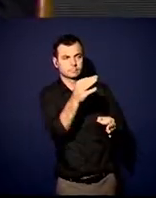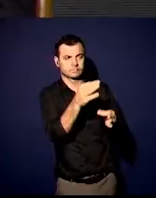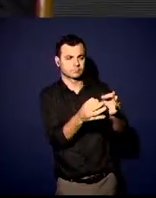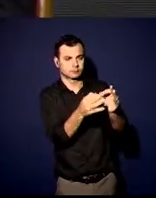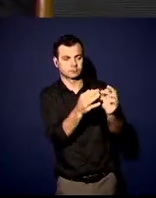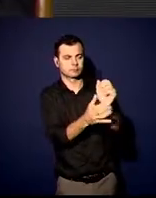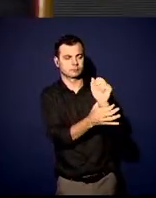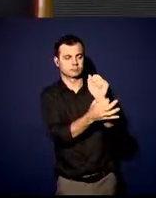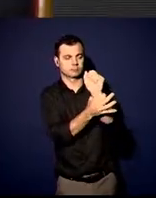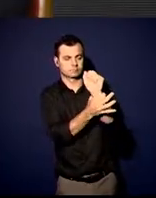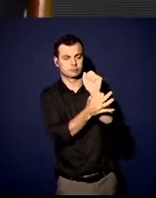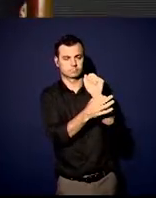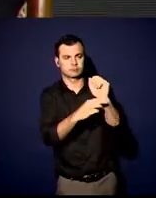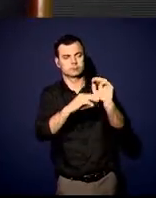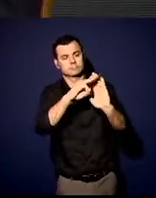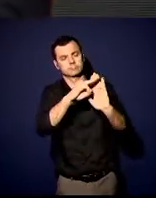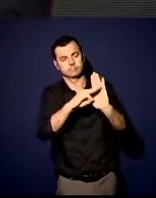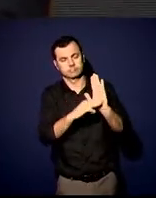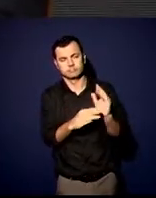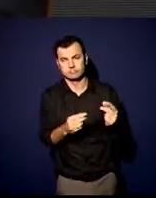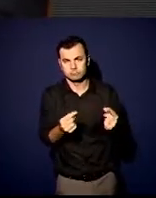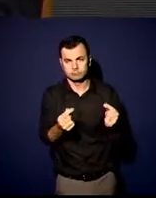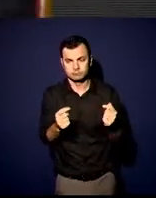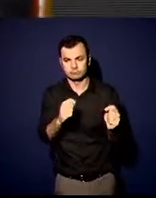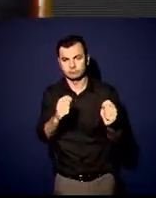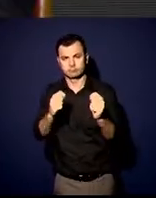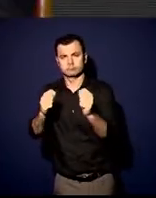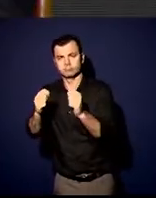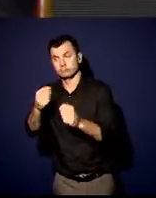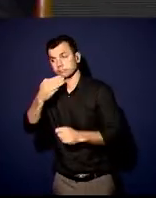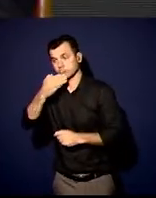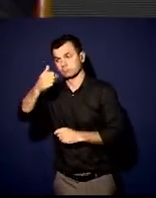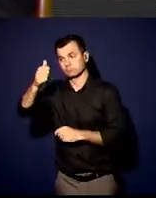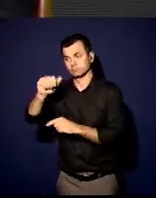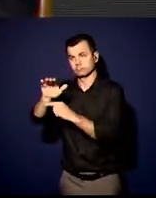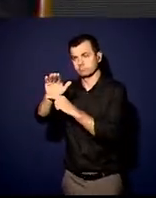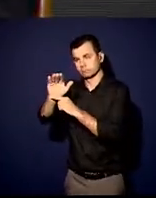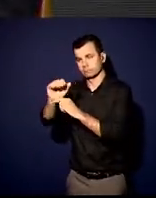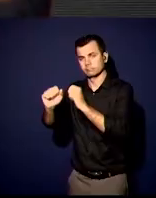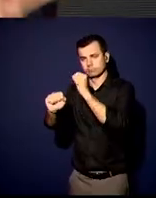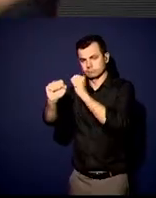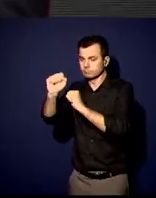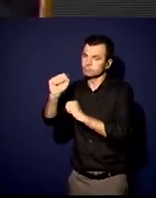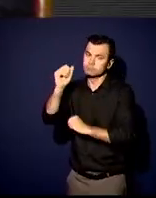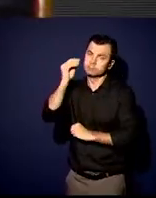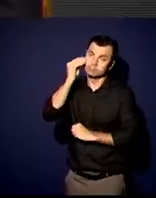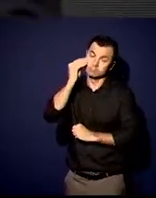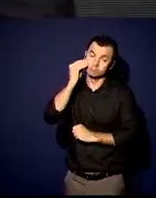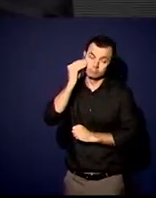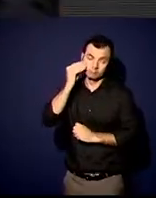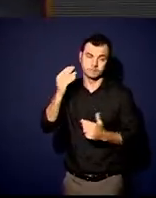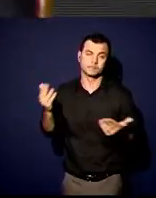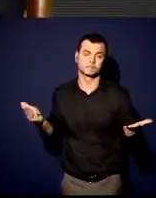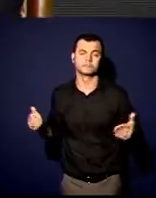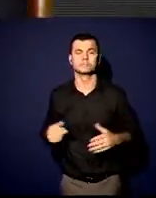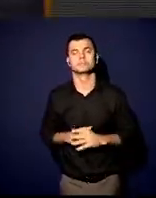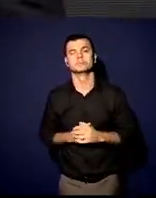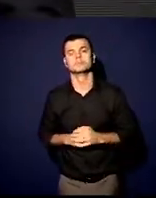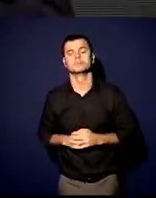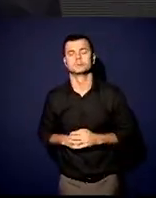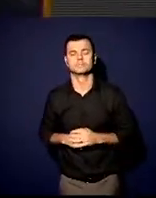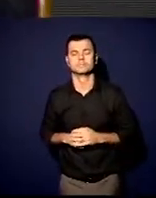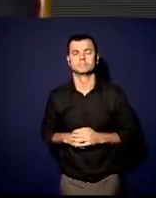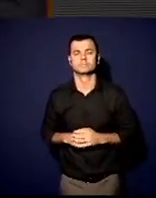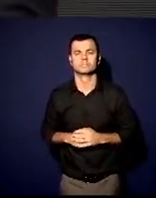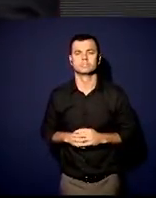tentar chegar no modelo mais econômico para as empresas nós vamos tentar fazer a revisitação de todos os temas com todos